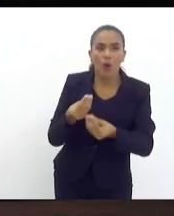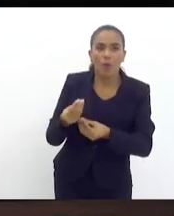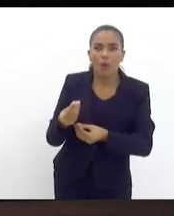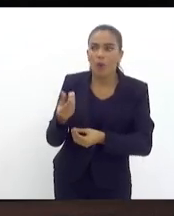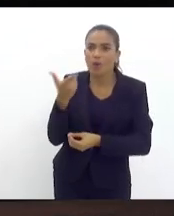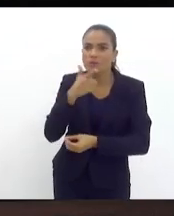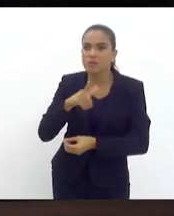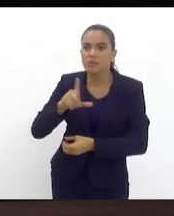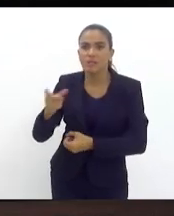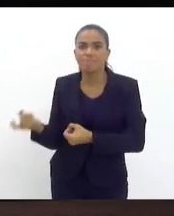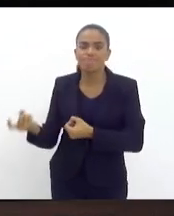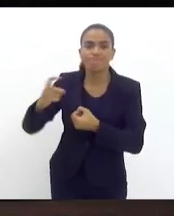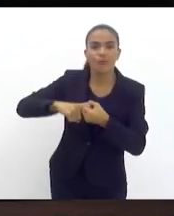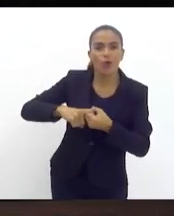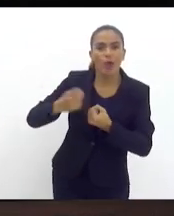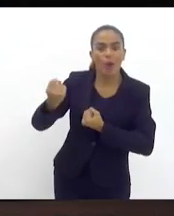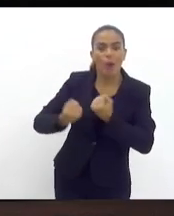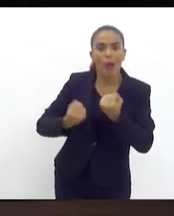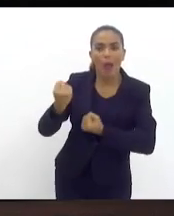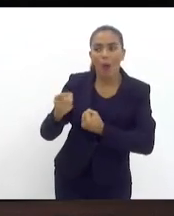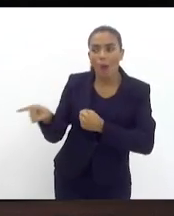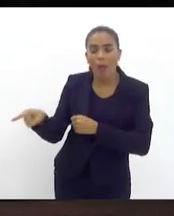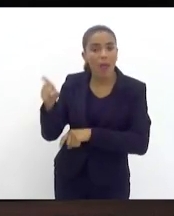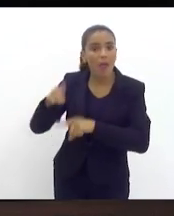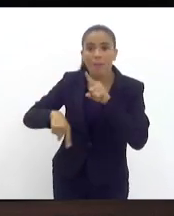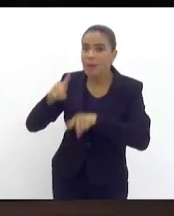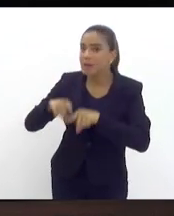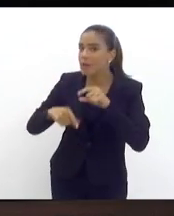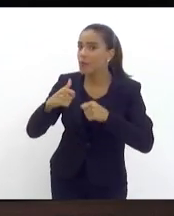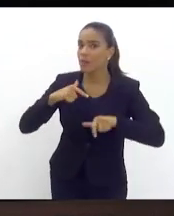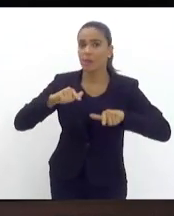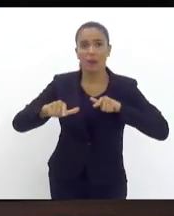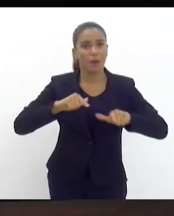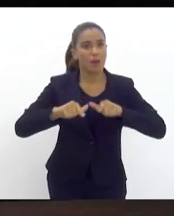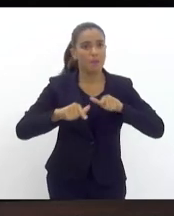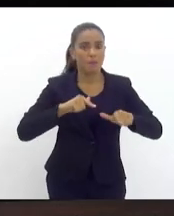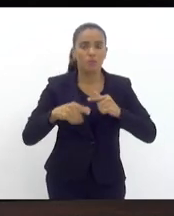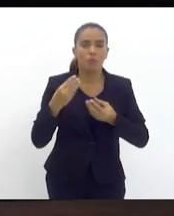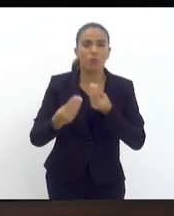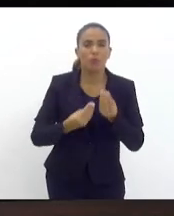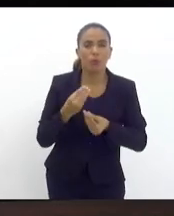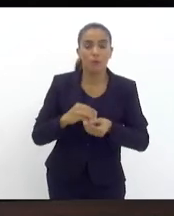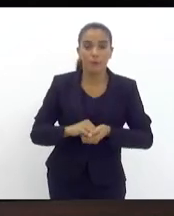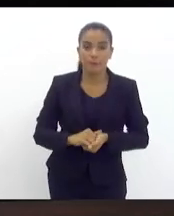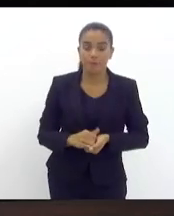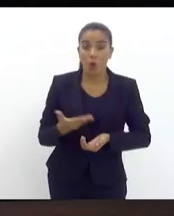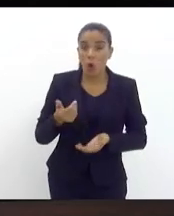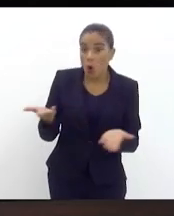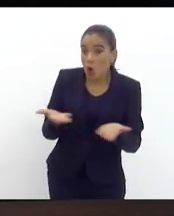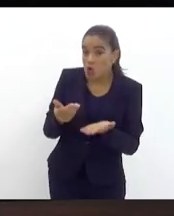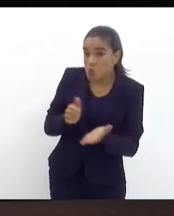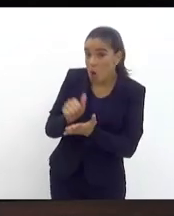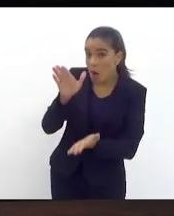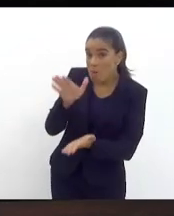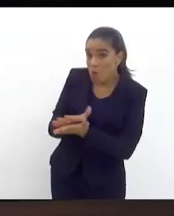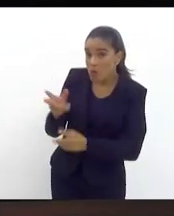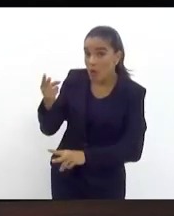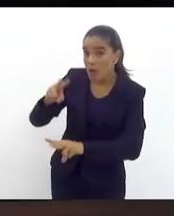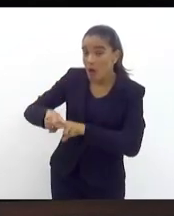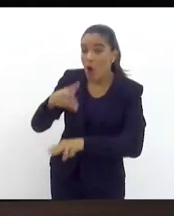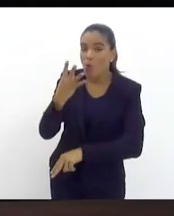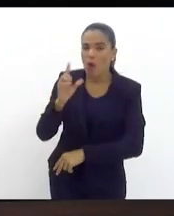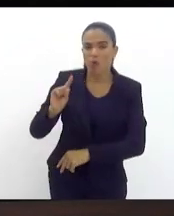bem novamente para que a sua ferramenta de trabalho para poder trabalhar hoje uma multa de apreensão já